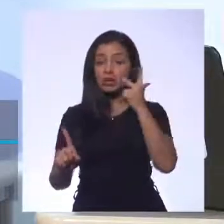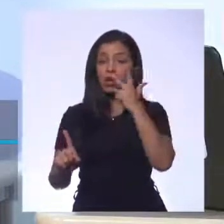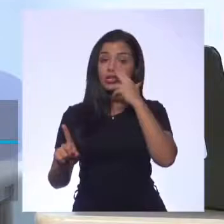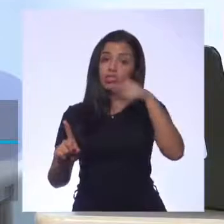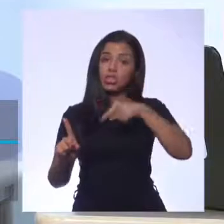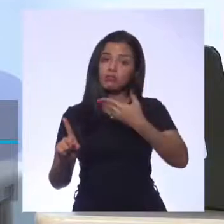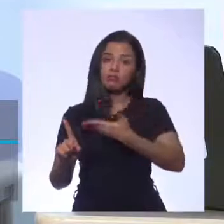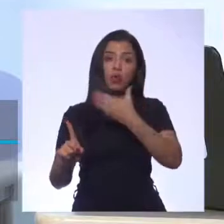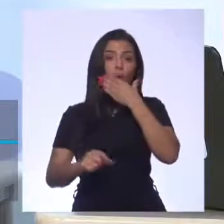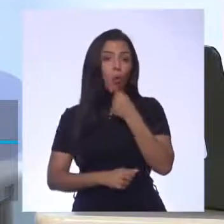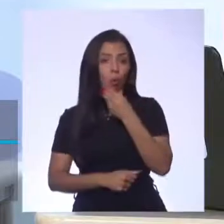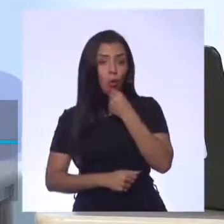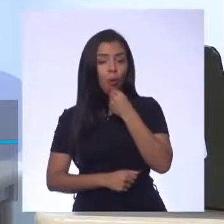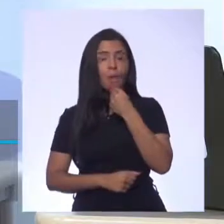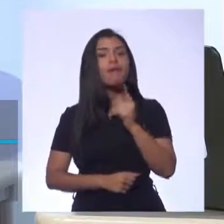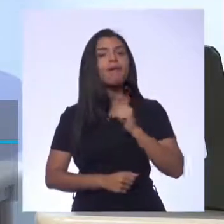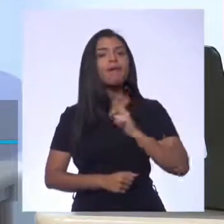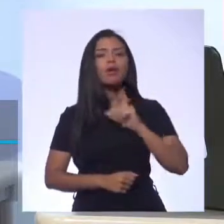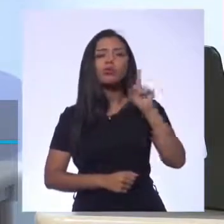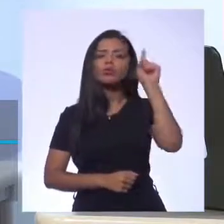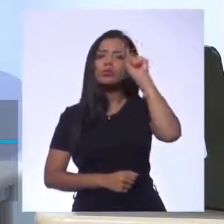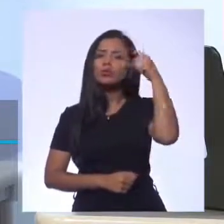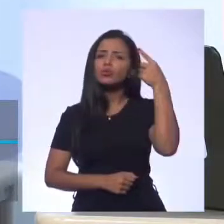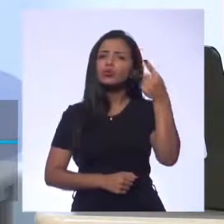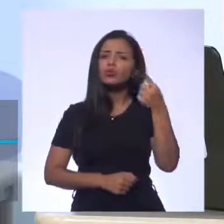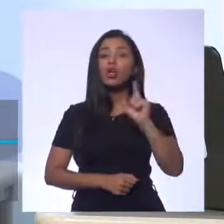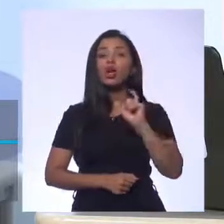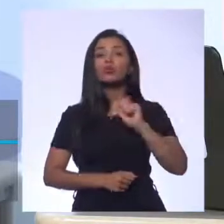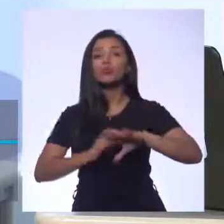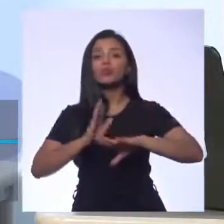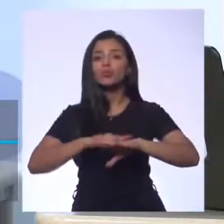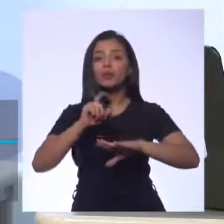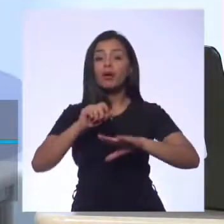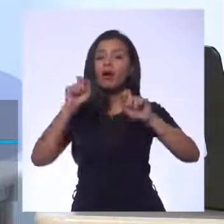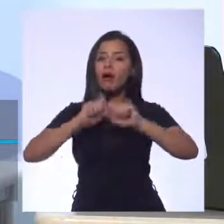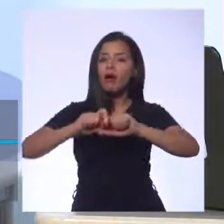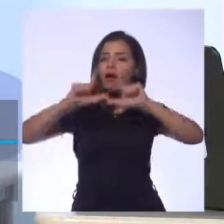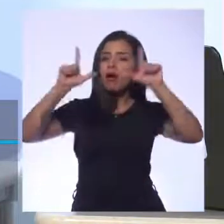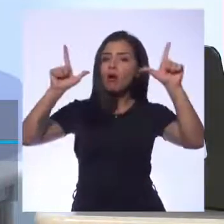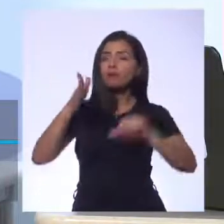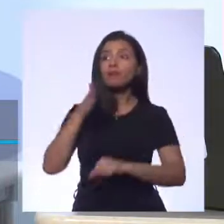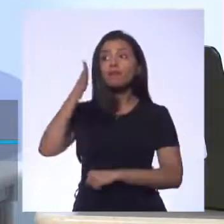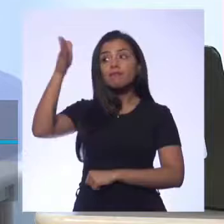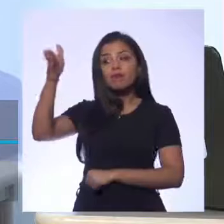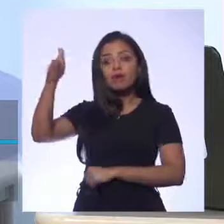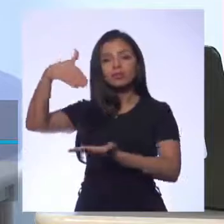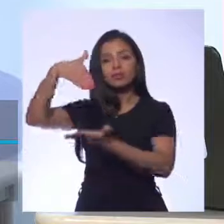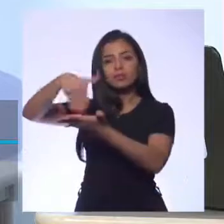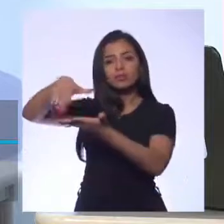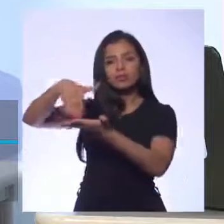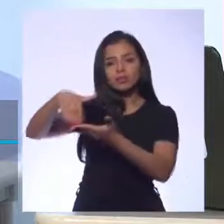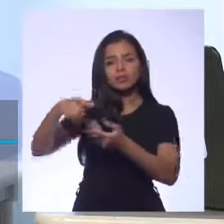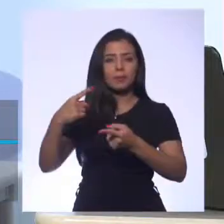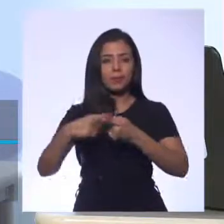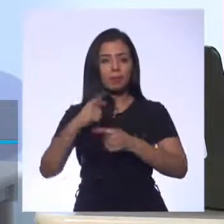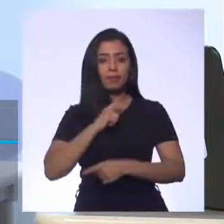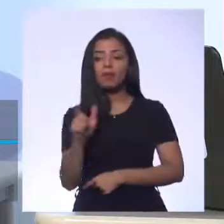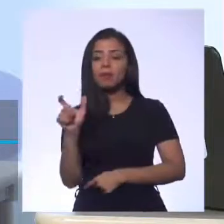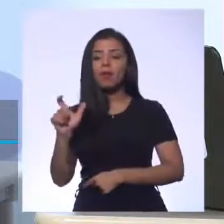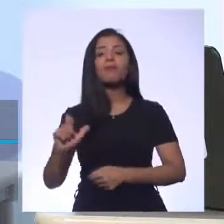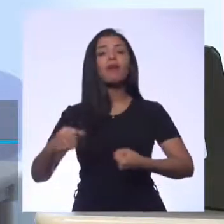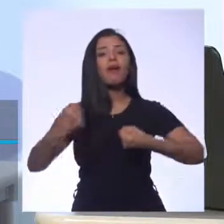homem, que ele tem essa rotina de acordar, então ele vai ao escritório, aí tem a parte carro, e depois